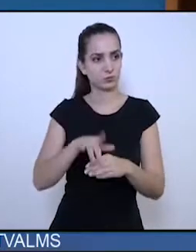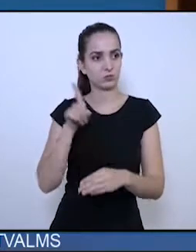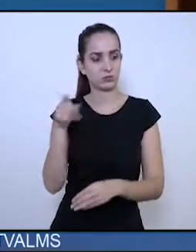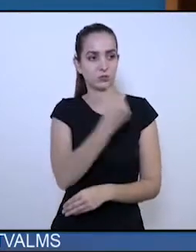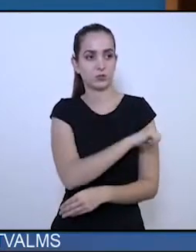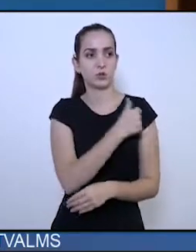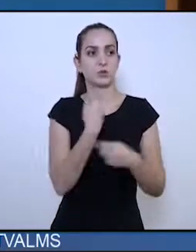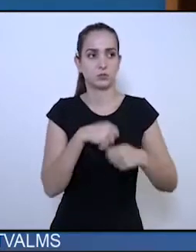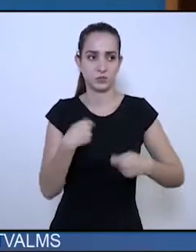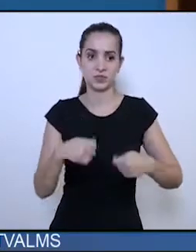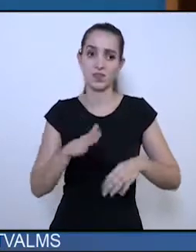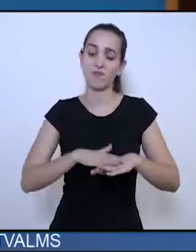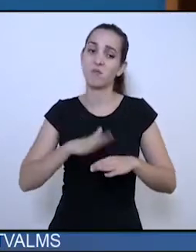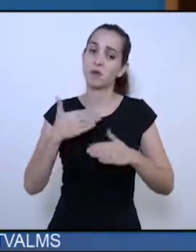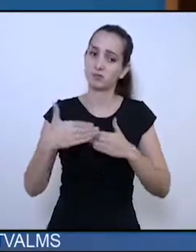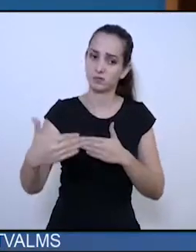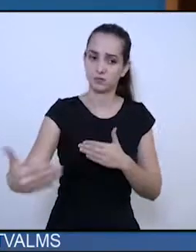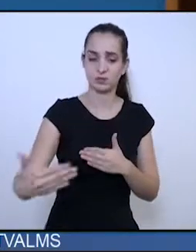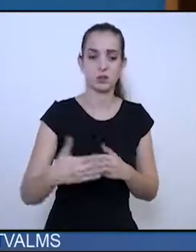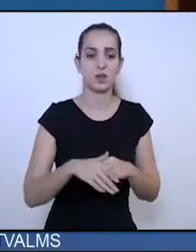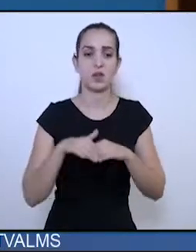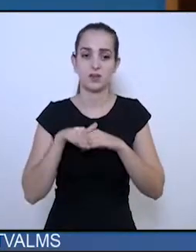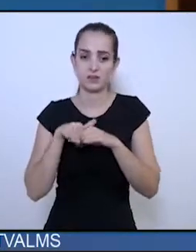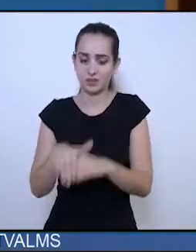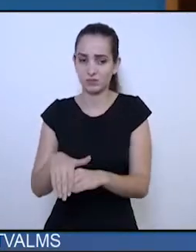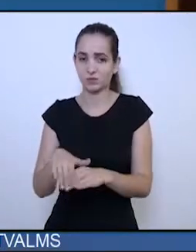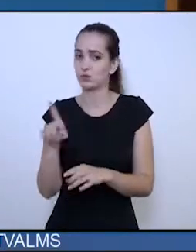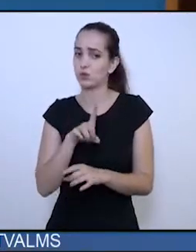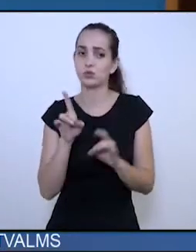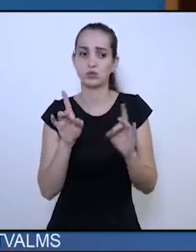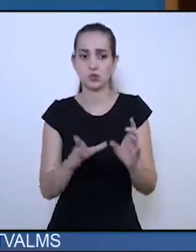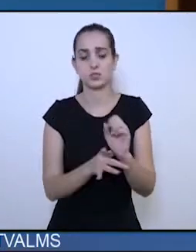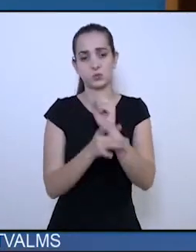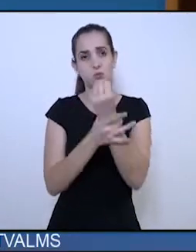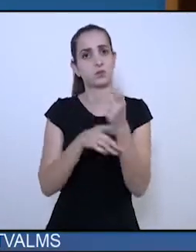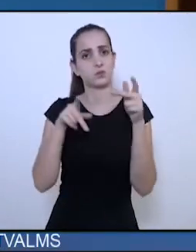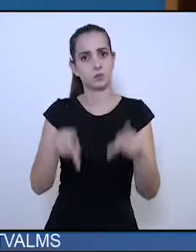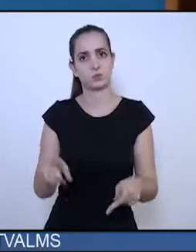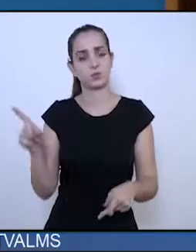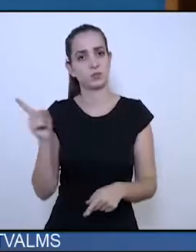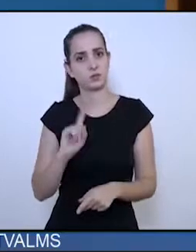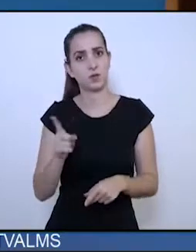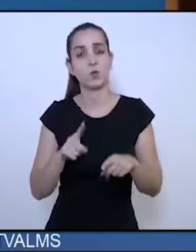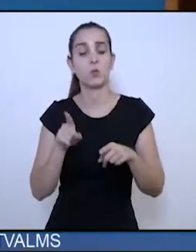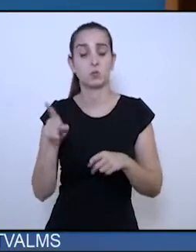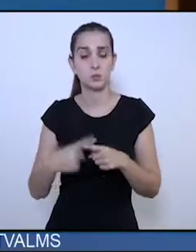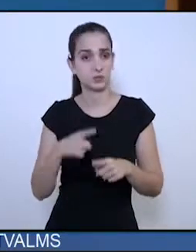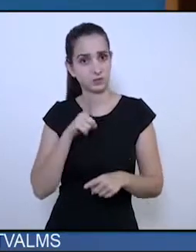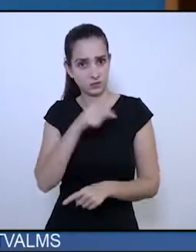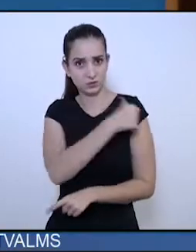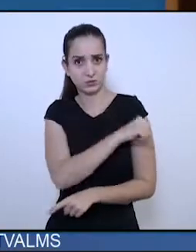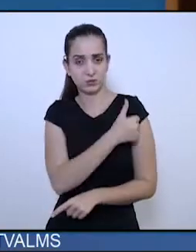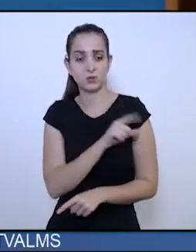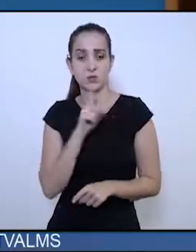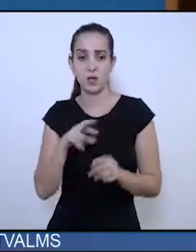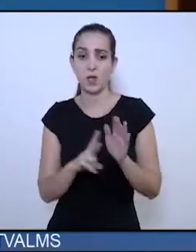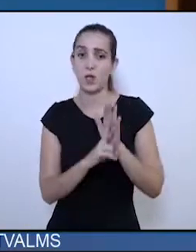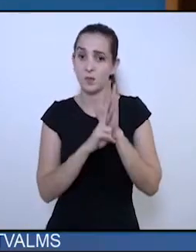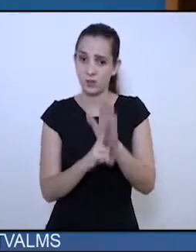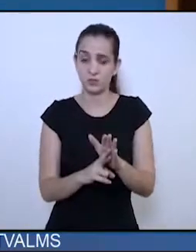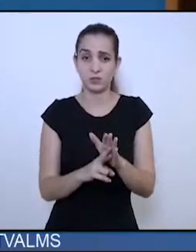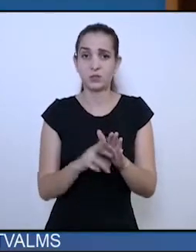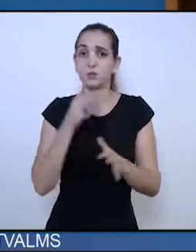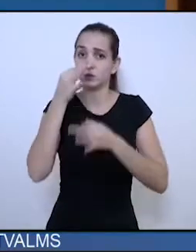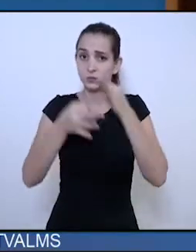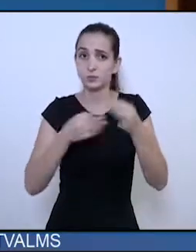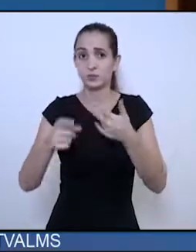ela tinha que ir além. Lá a intervenção não deveria ser apenas na segurança pública, não. O Rio de Janeiro representa, tanto do ponto de